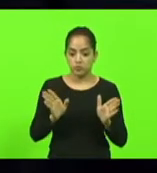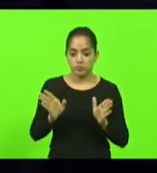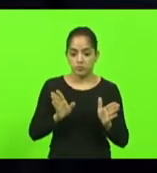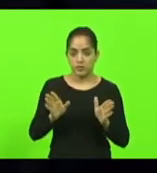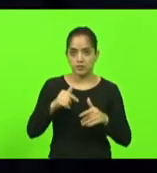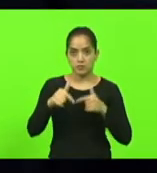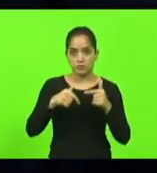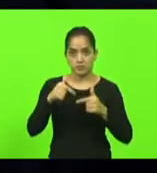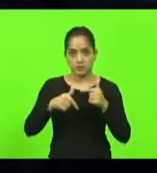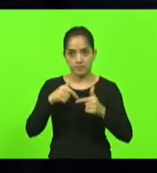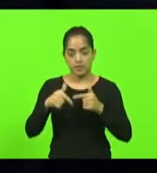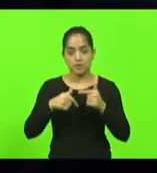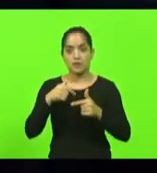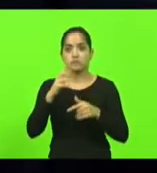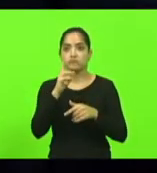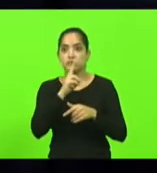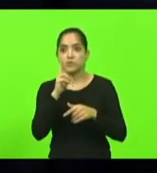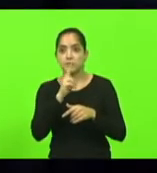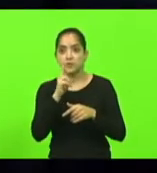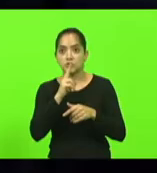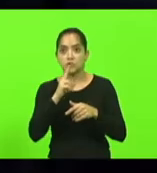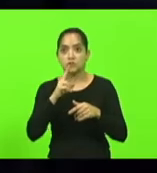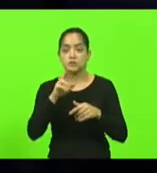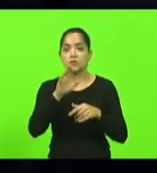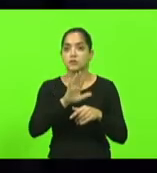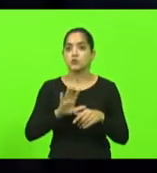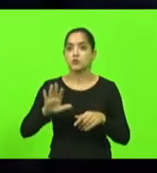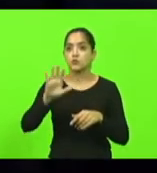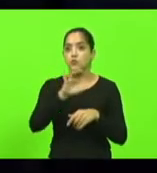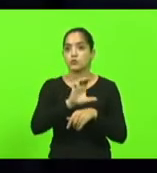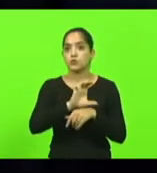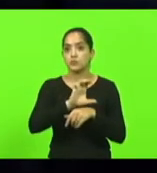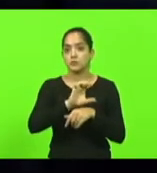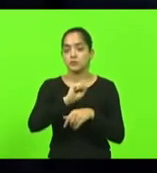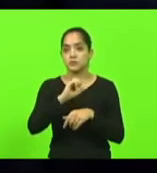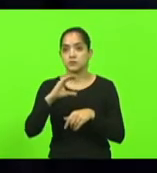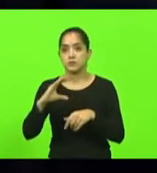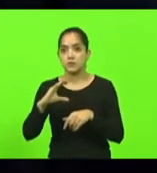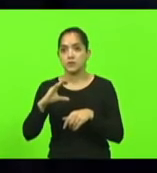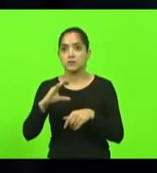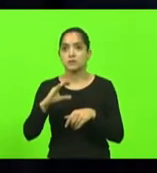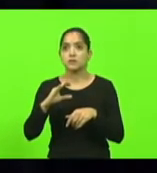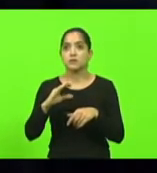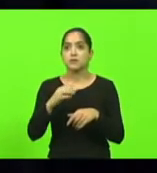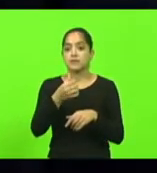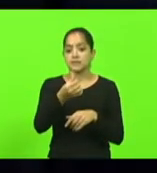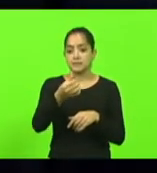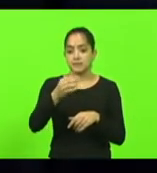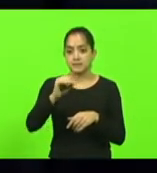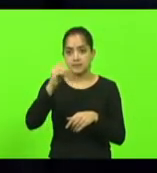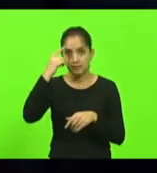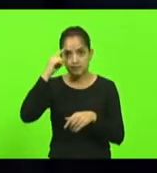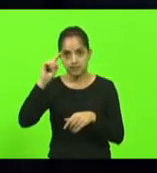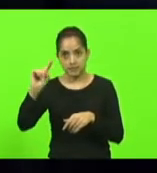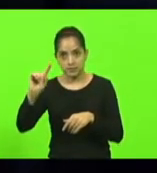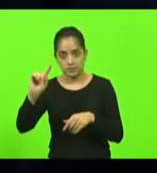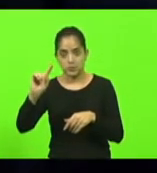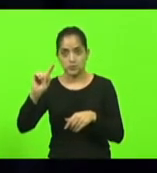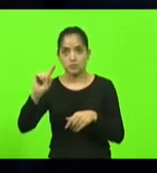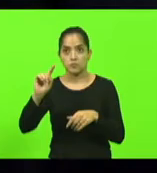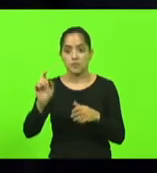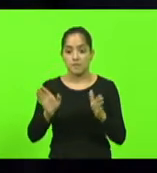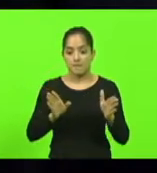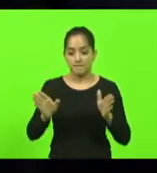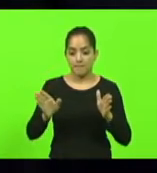de emergência em todo o Estado. A prorrogação do contrato de 60 dias, prorrogável por igual período até